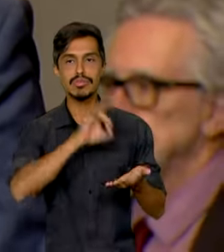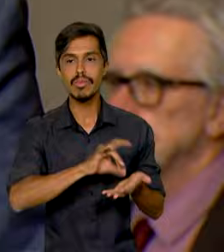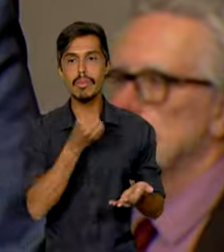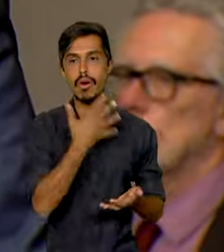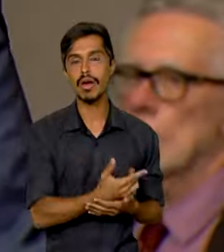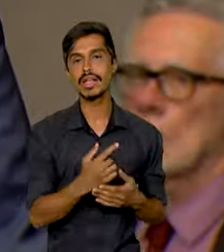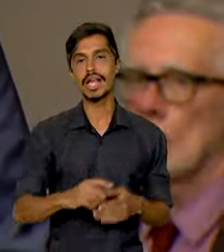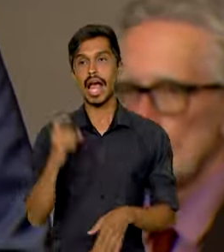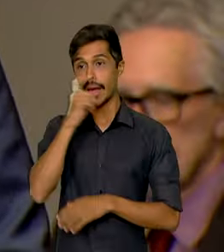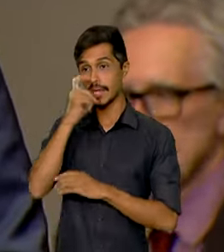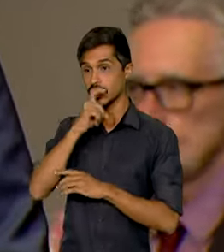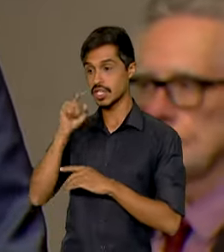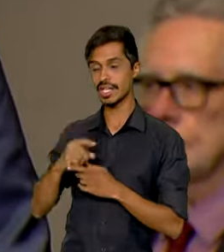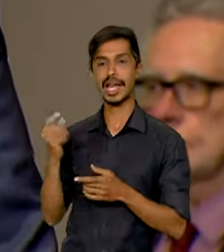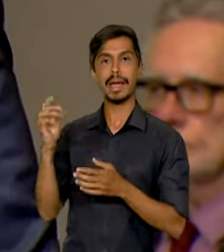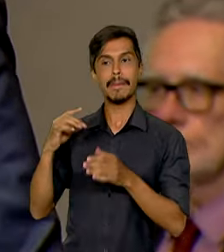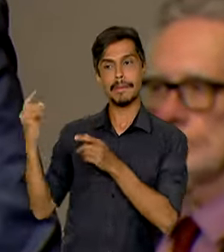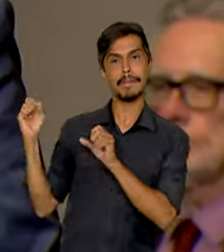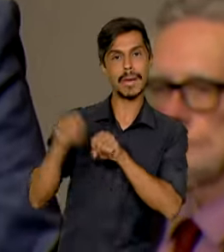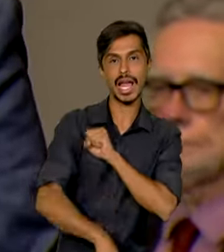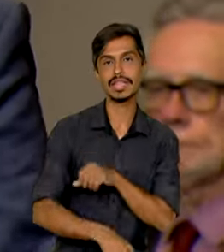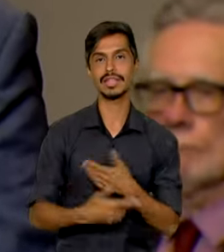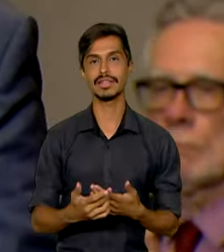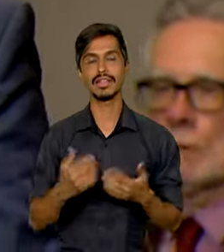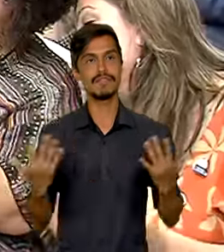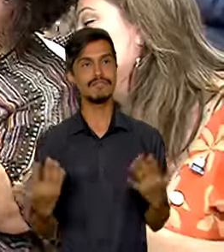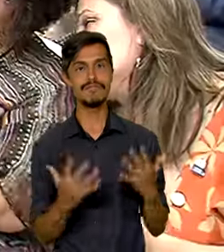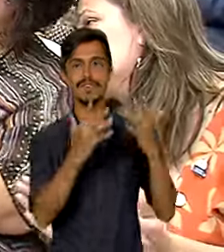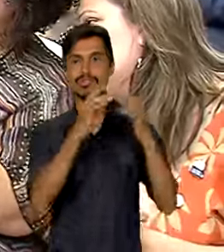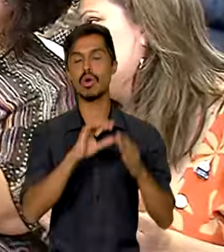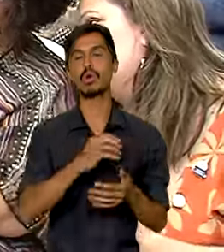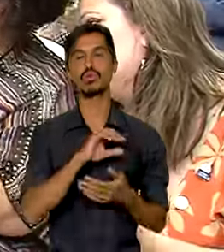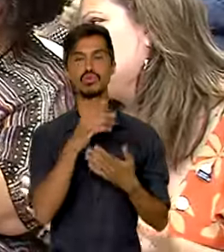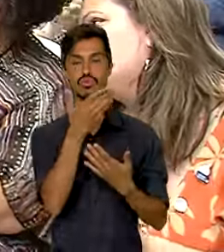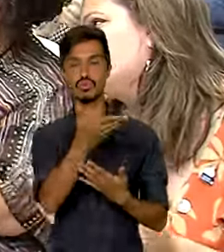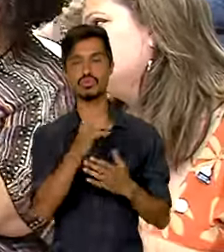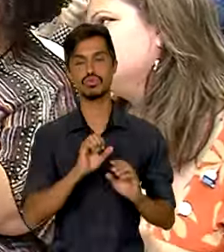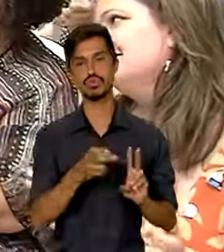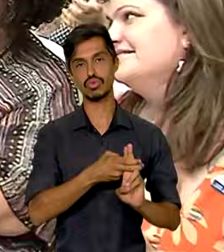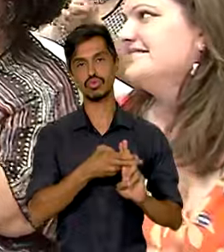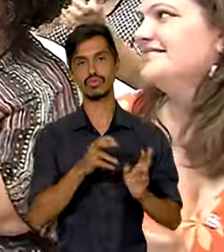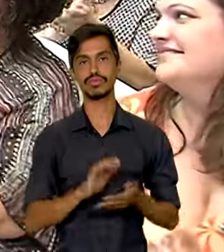vidas. Viva a vacina! Viva o SUS!